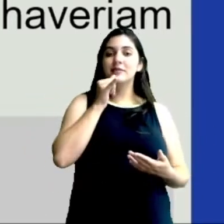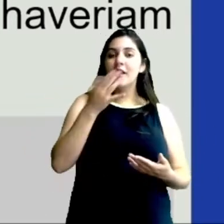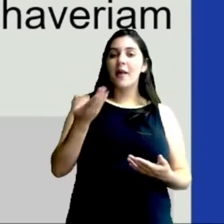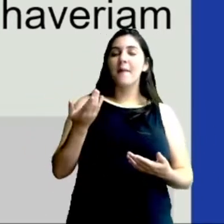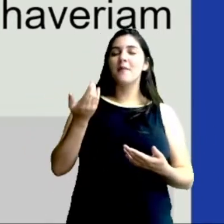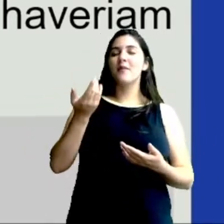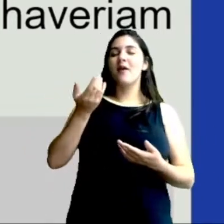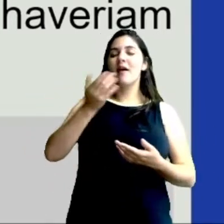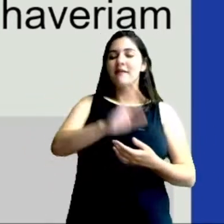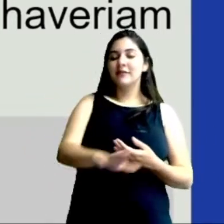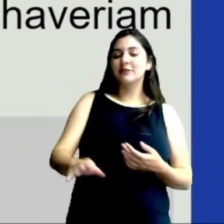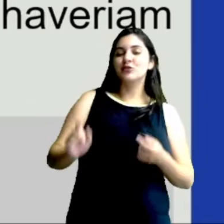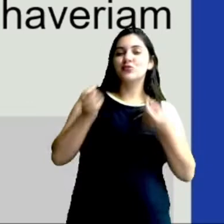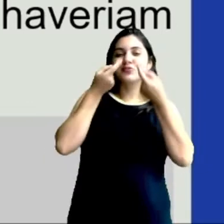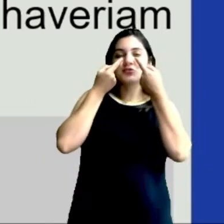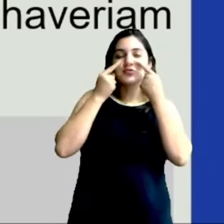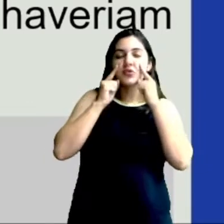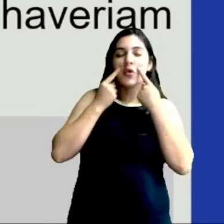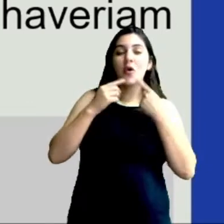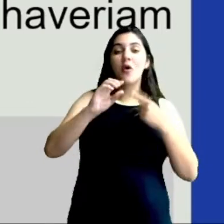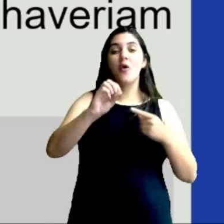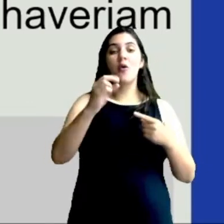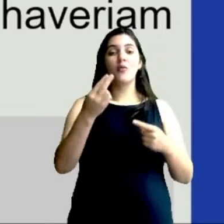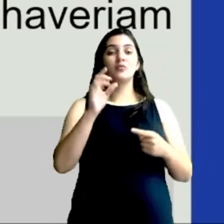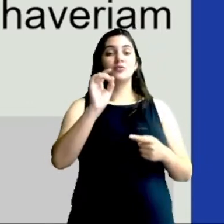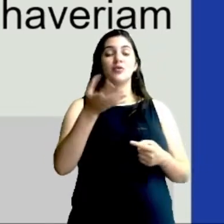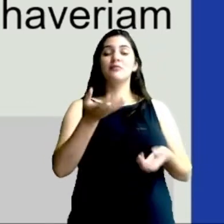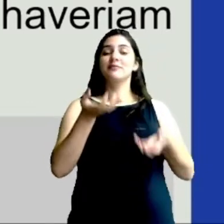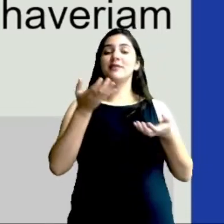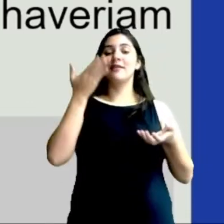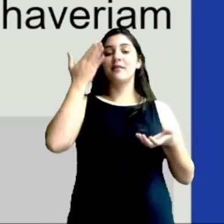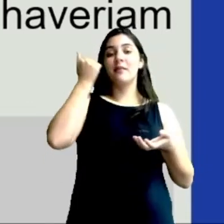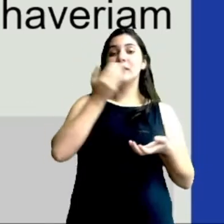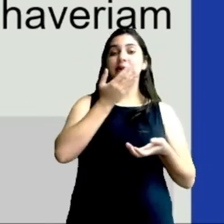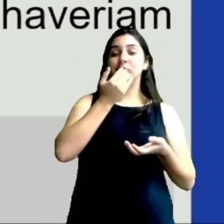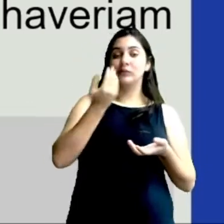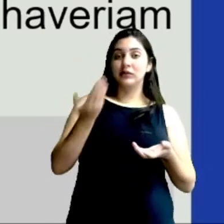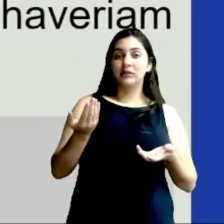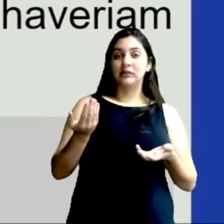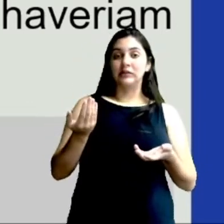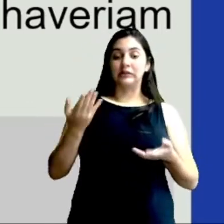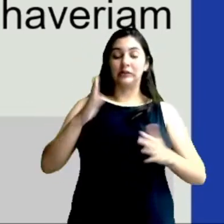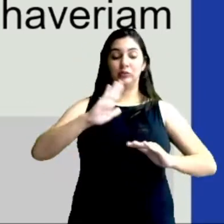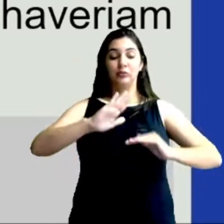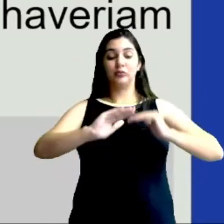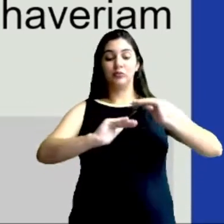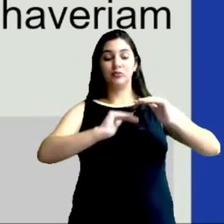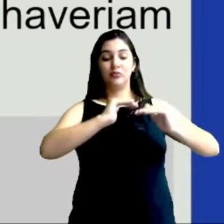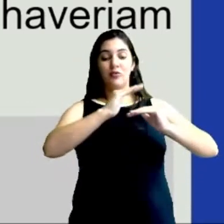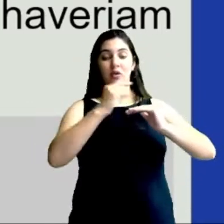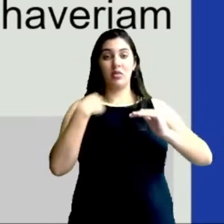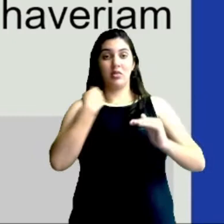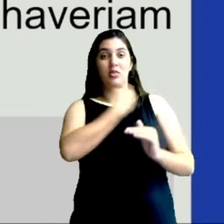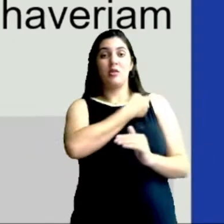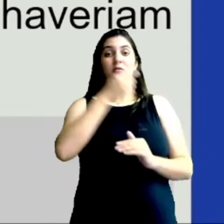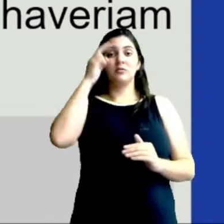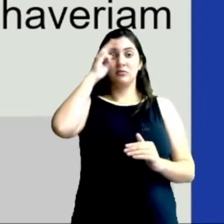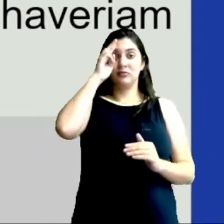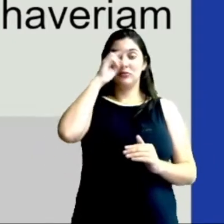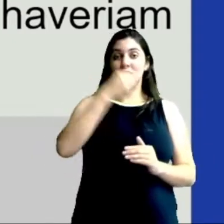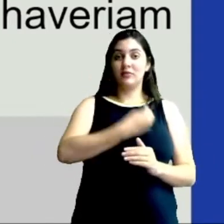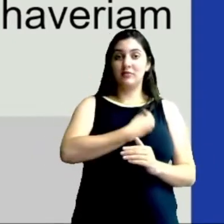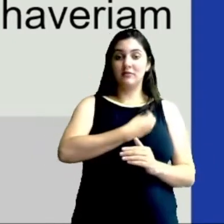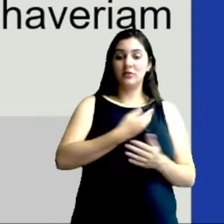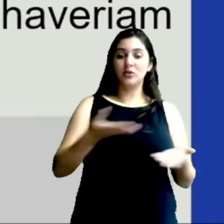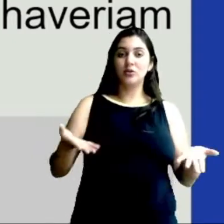você não Menino Chorão viu Ou você só queria saber de comer são coisas que vão construindo a nossa história